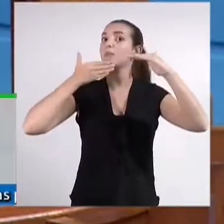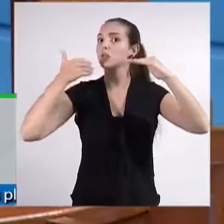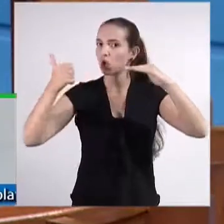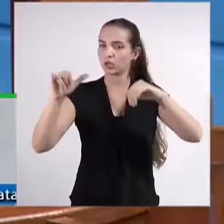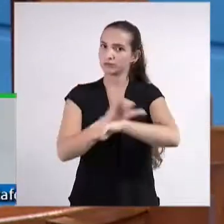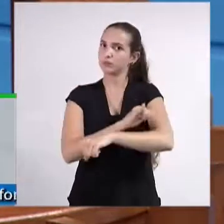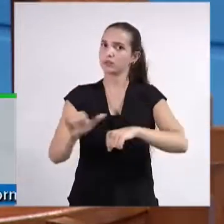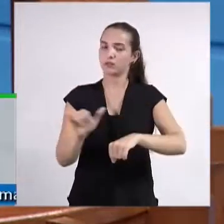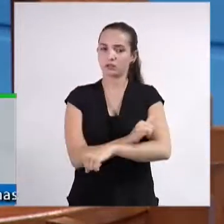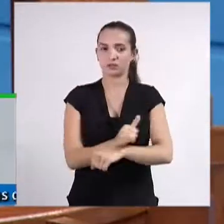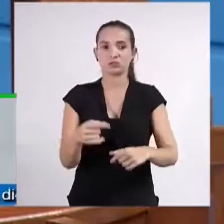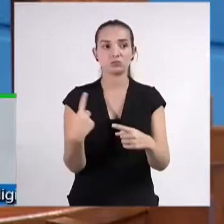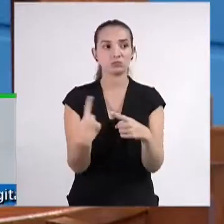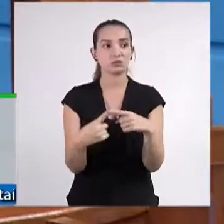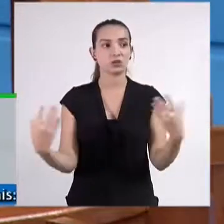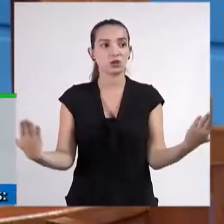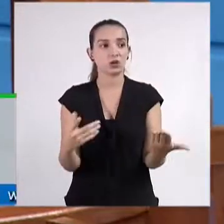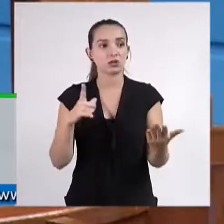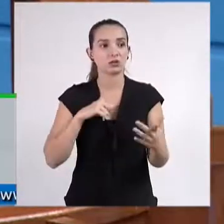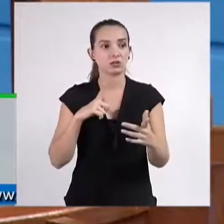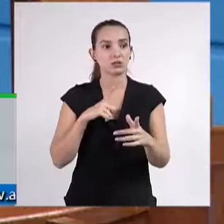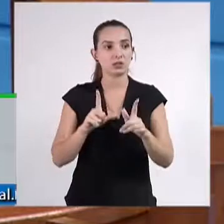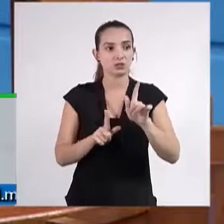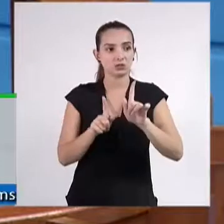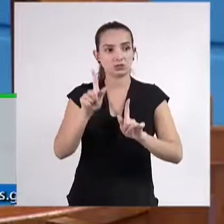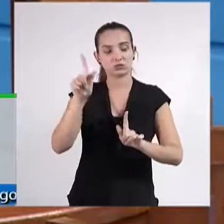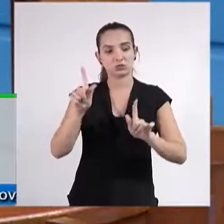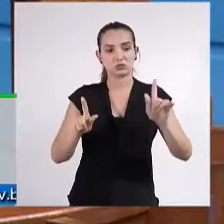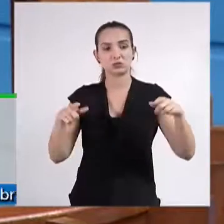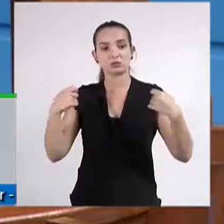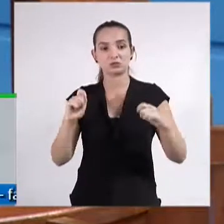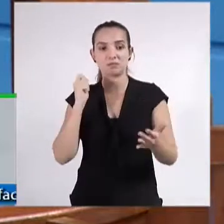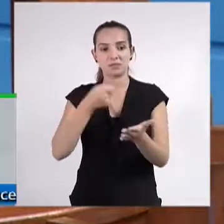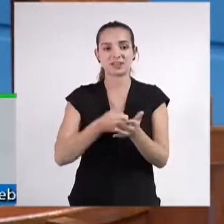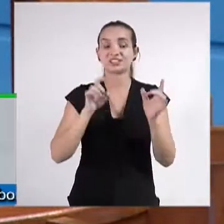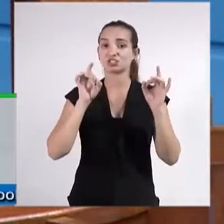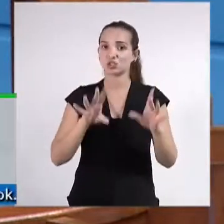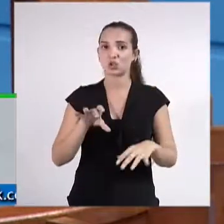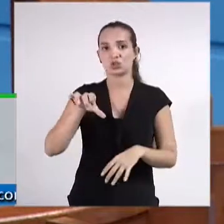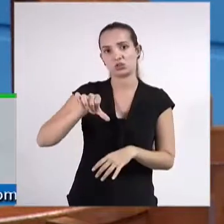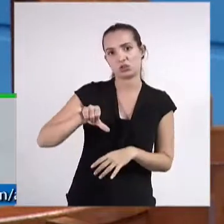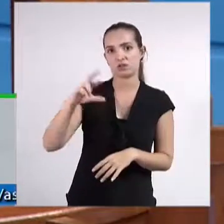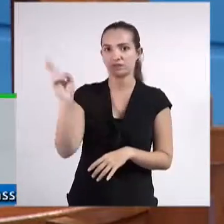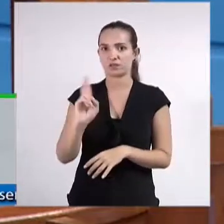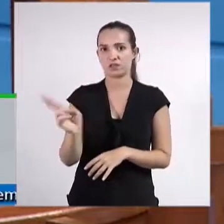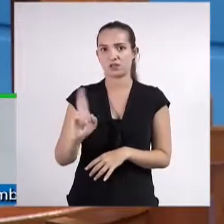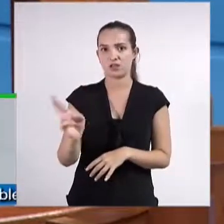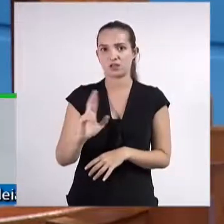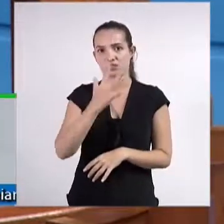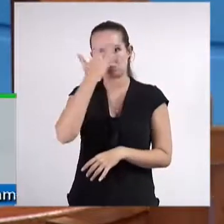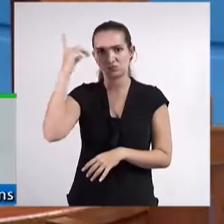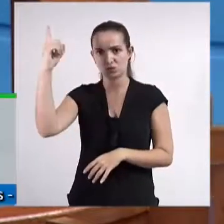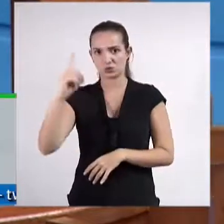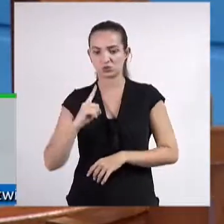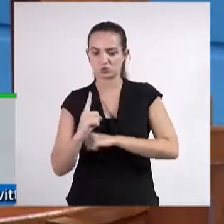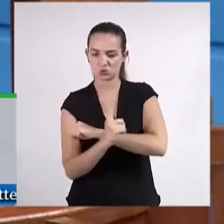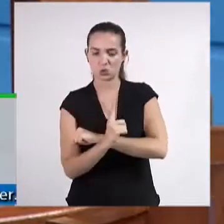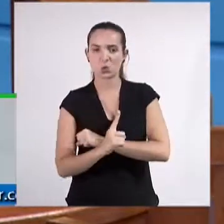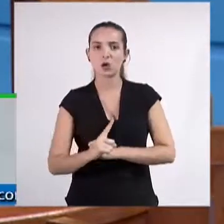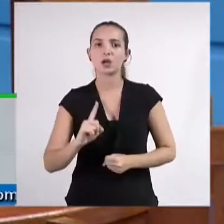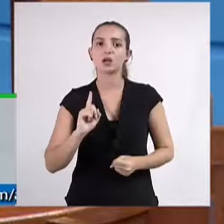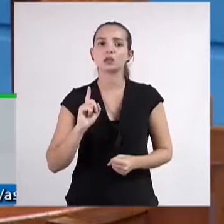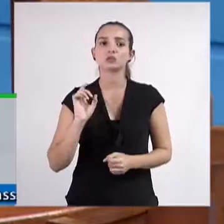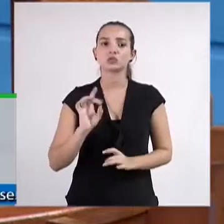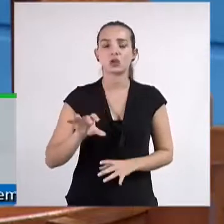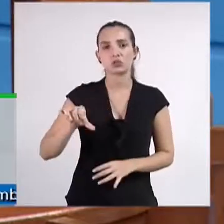relação ao medidor, né, que o consumidor tem que pagar apenas R$ 9,00. Fala apenas R$ 9,00, mas se você pensar num